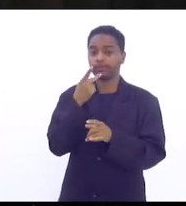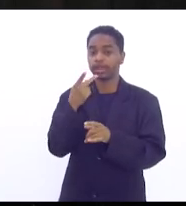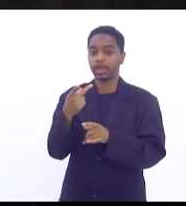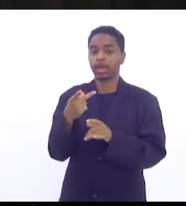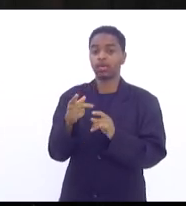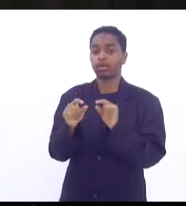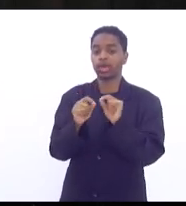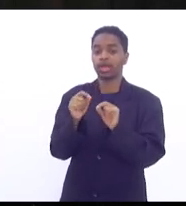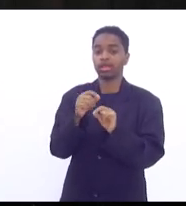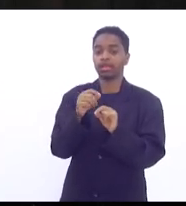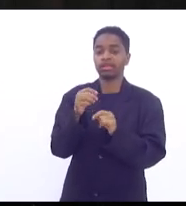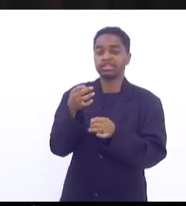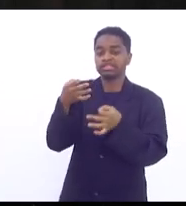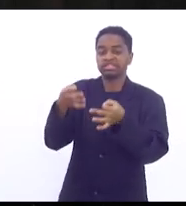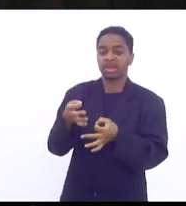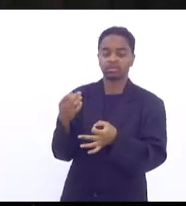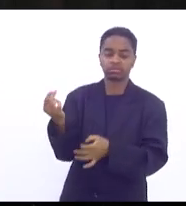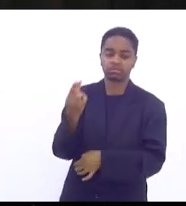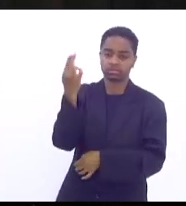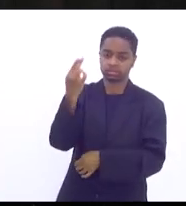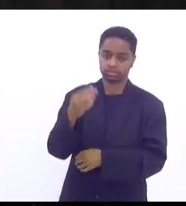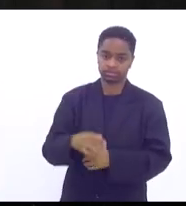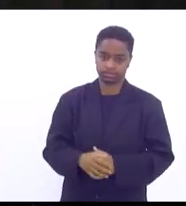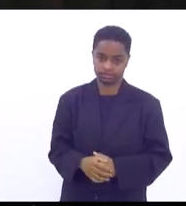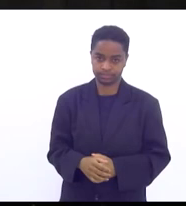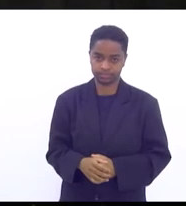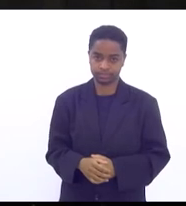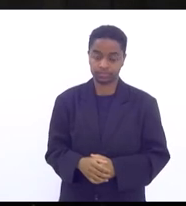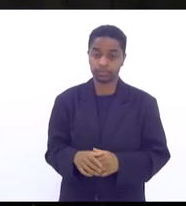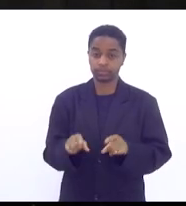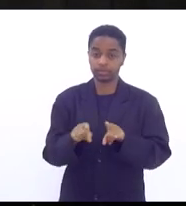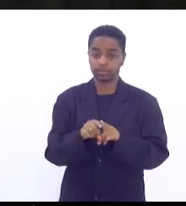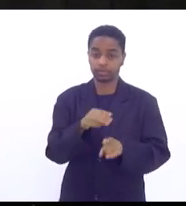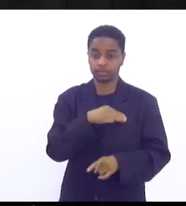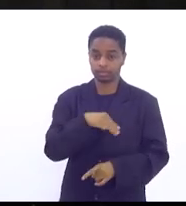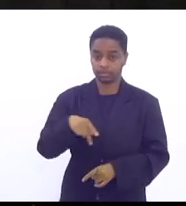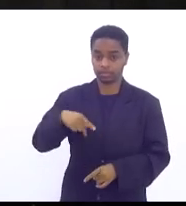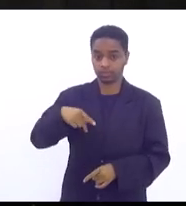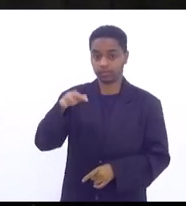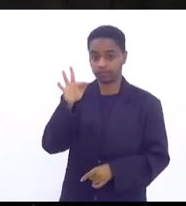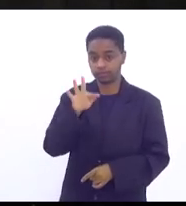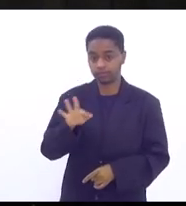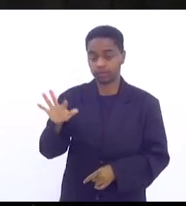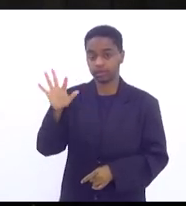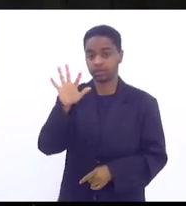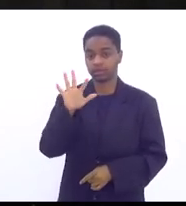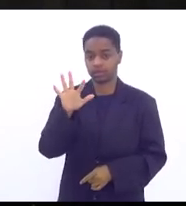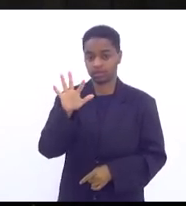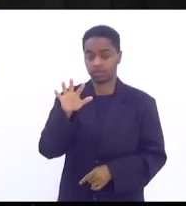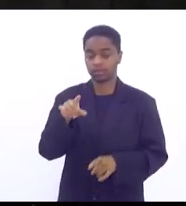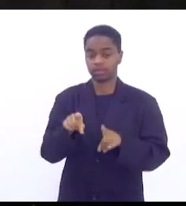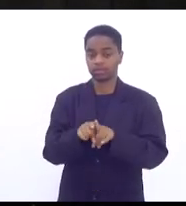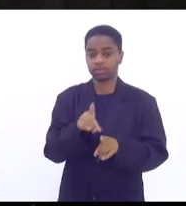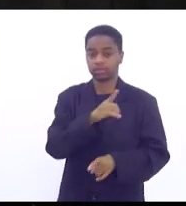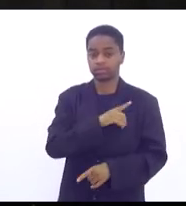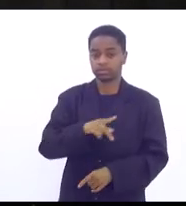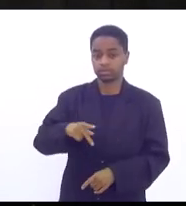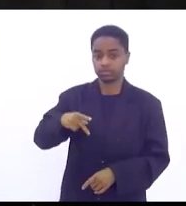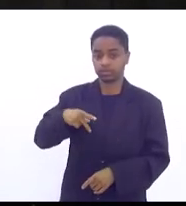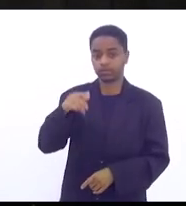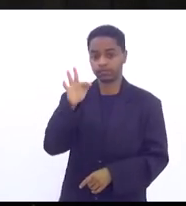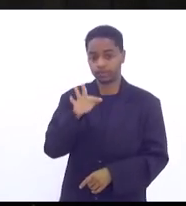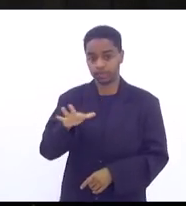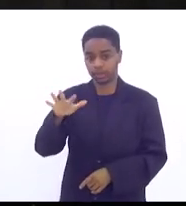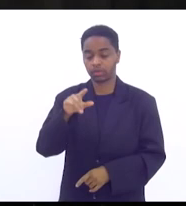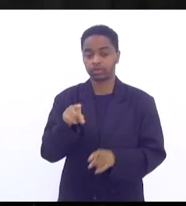não daria certo. O Ministério Público Federal e a Defensoria Pública também